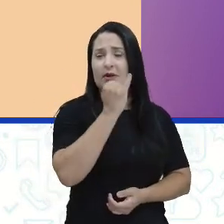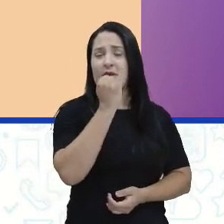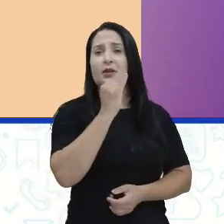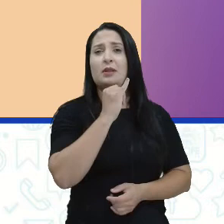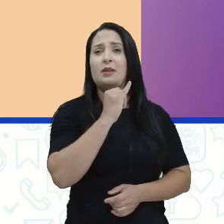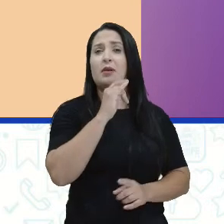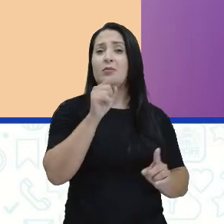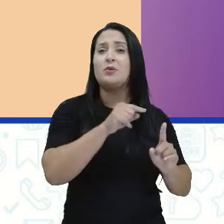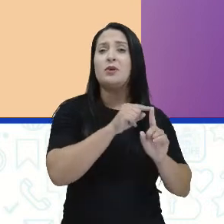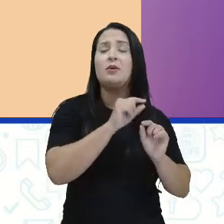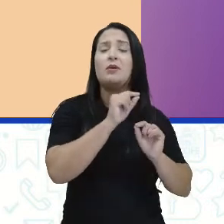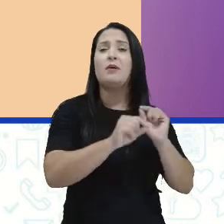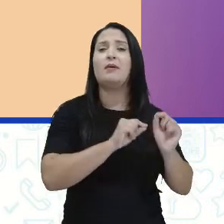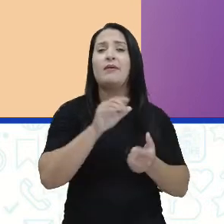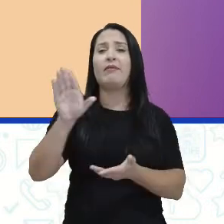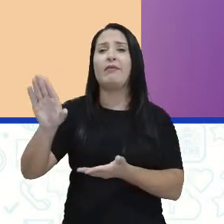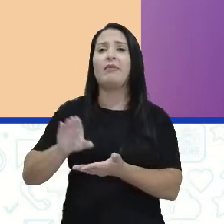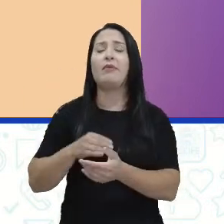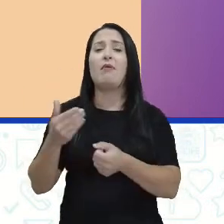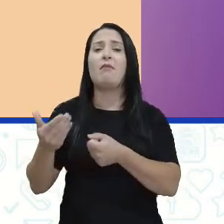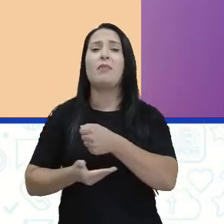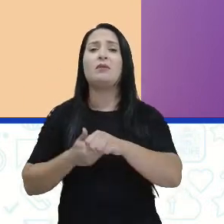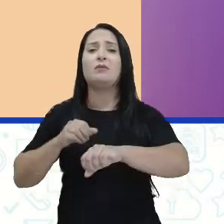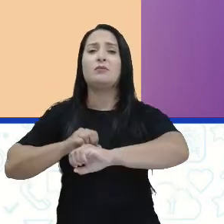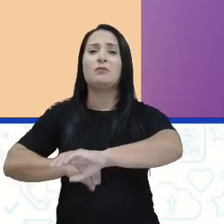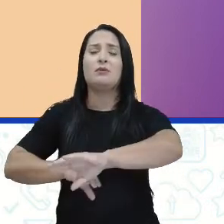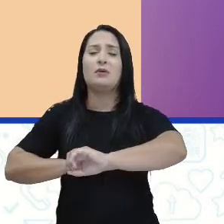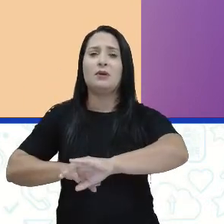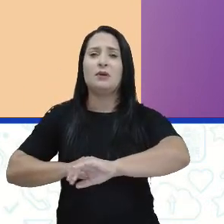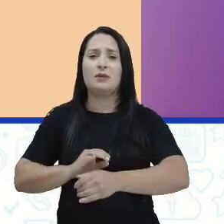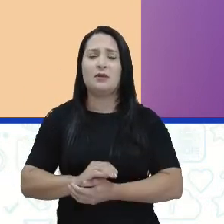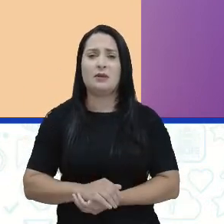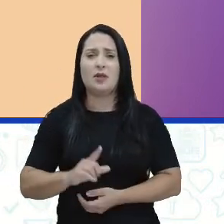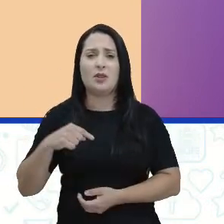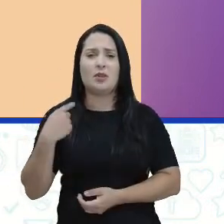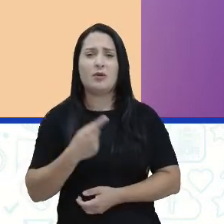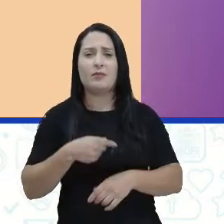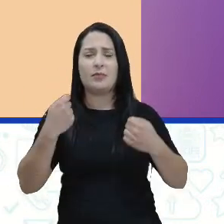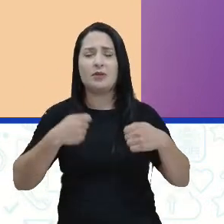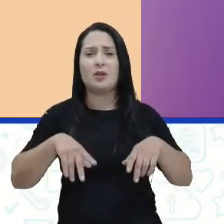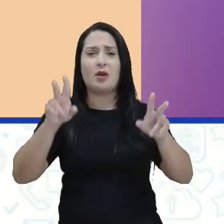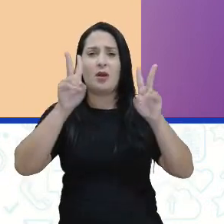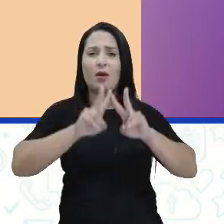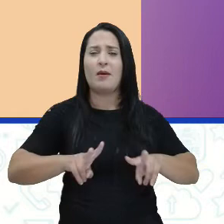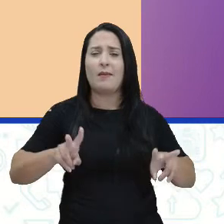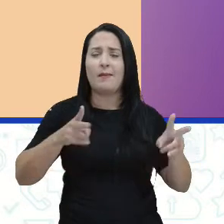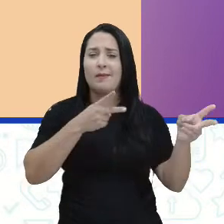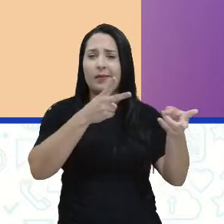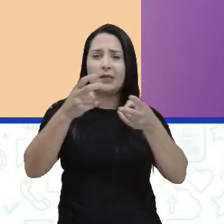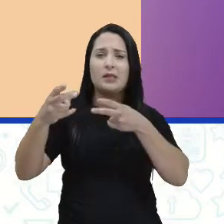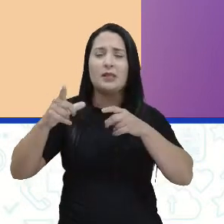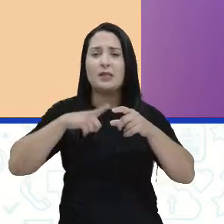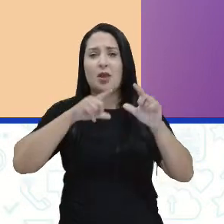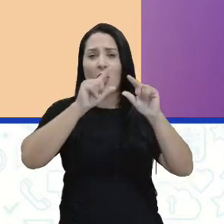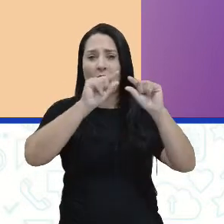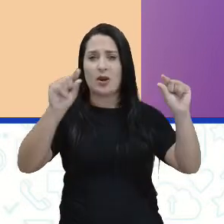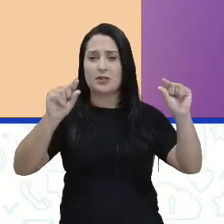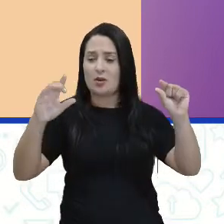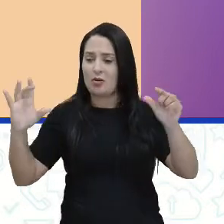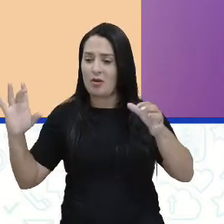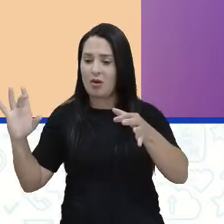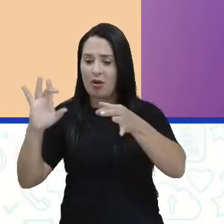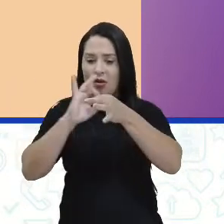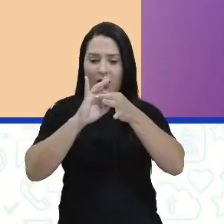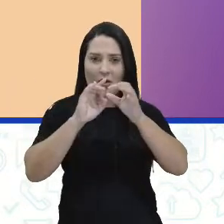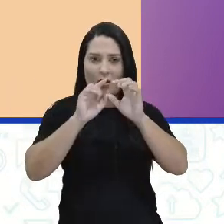separadinha por vírgula, isolada. Então, serve para eu destacar e eu observar que é uma oração dentro da outra. Então,